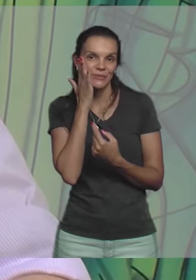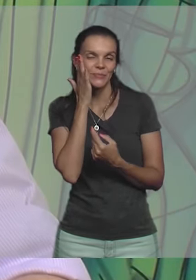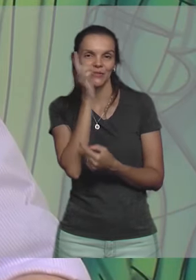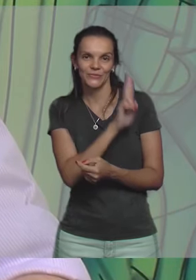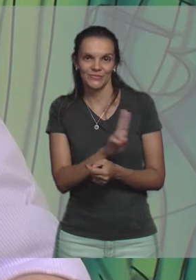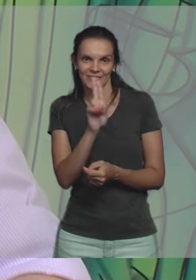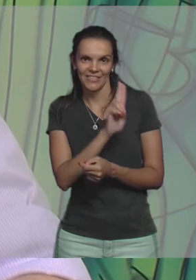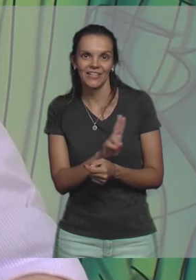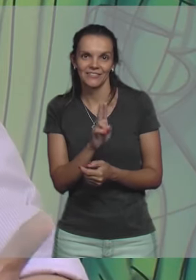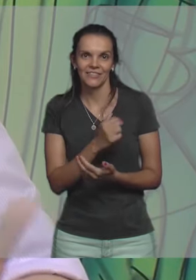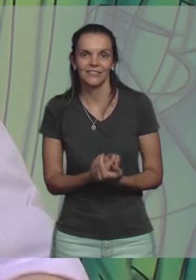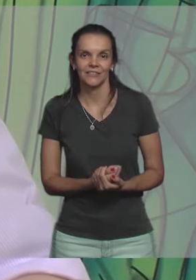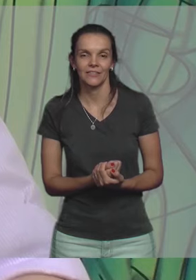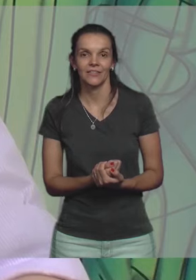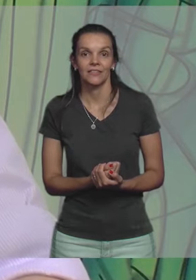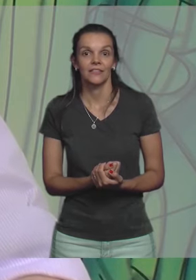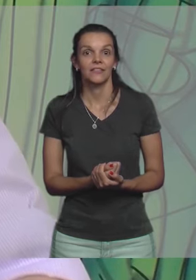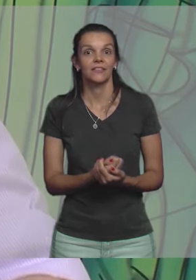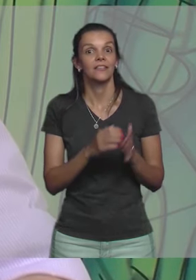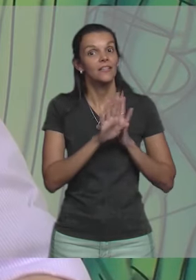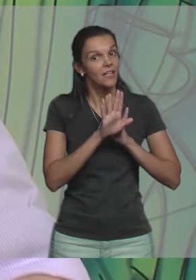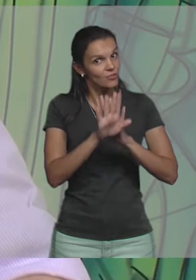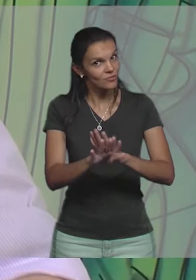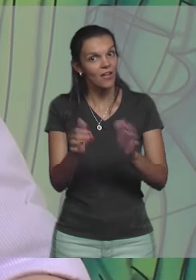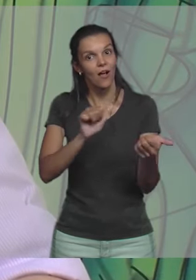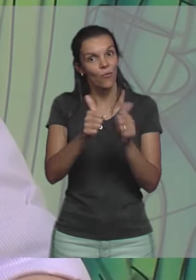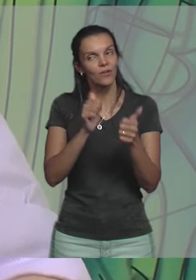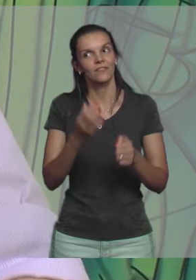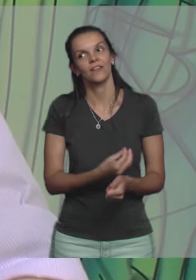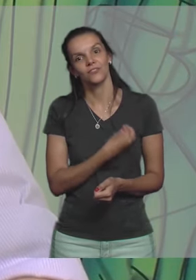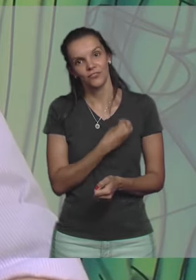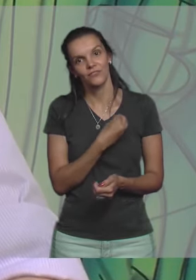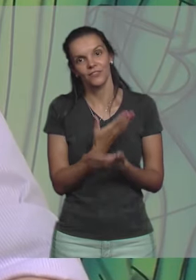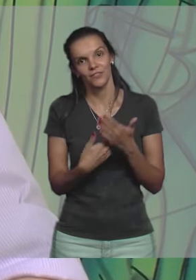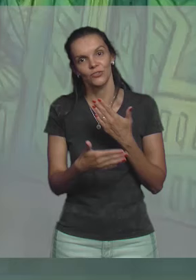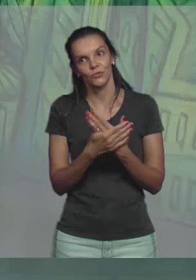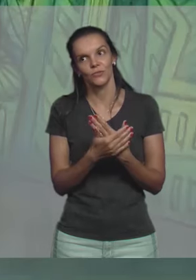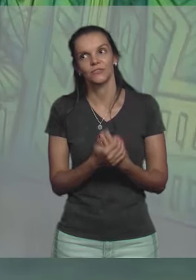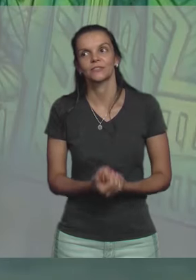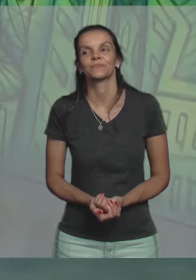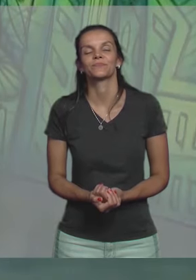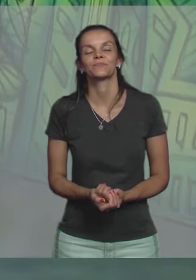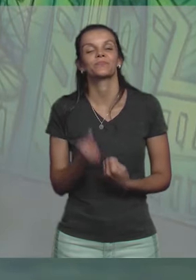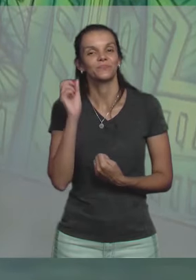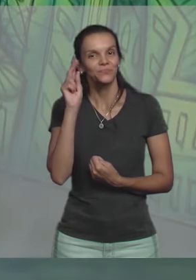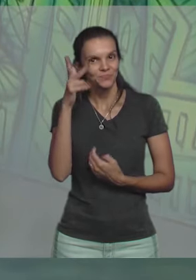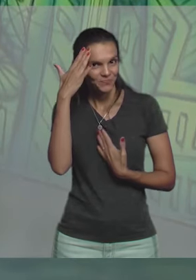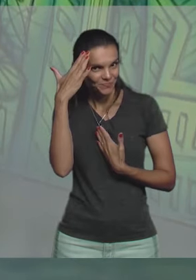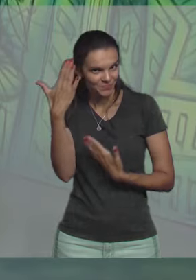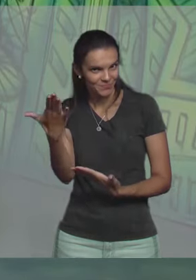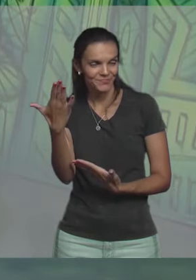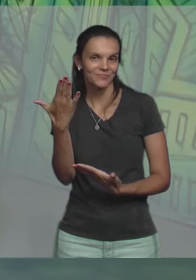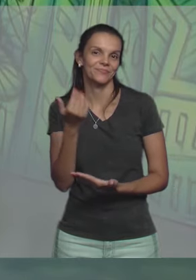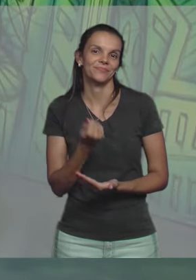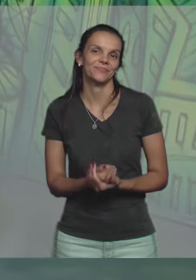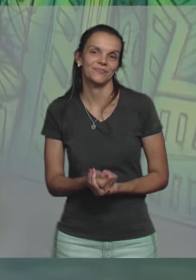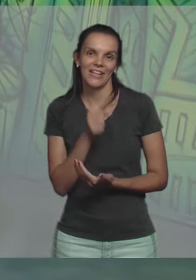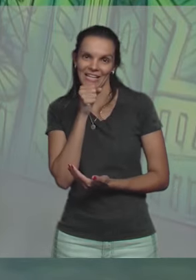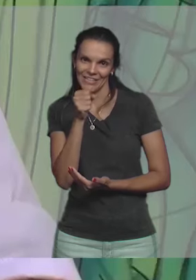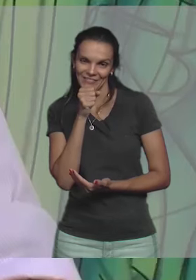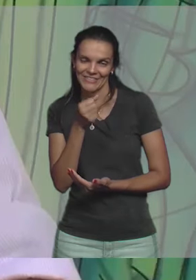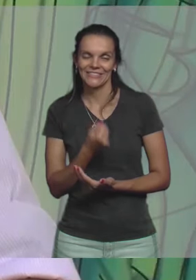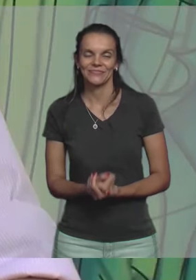veículos adequadamente e assim colaborar com a qualidade de vida de todos. Ok, então. Muito obrigado, professor, pela